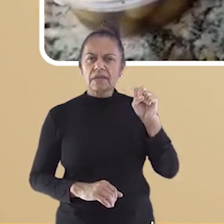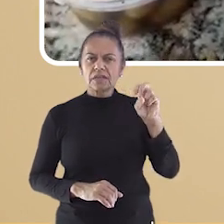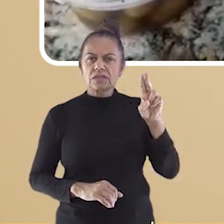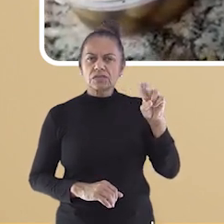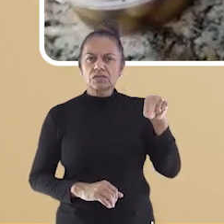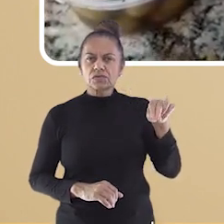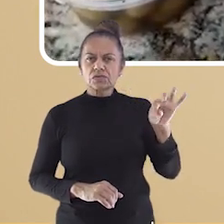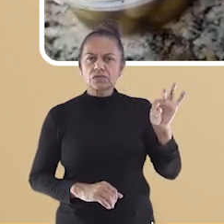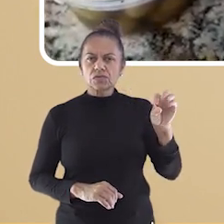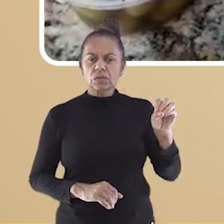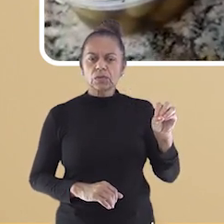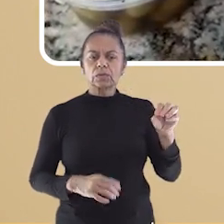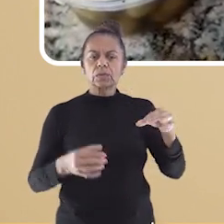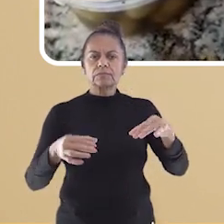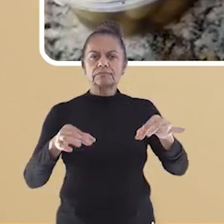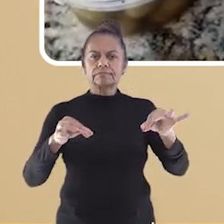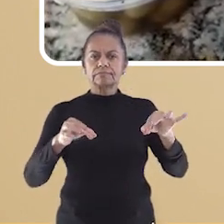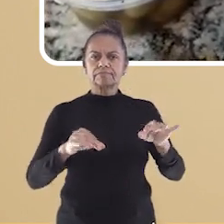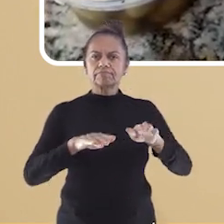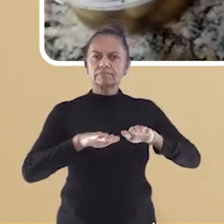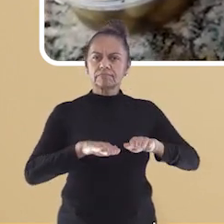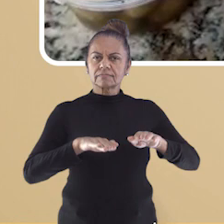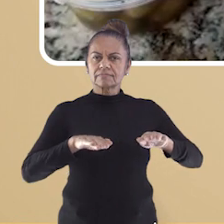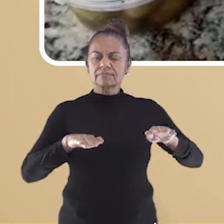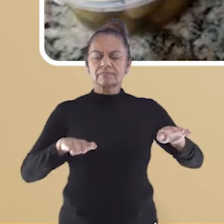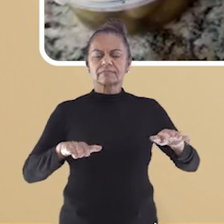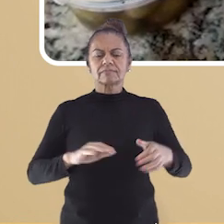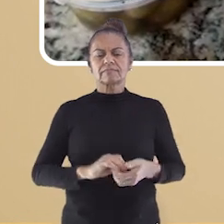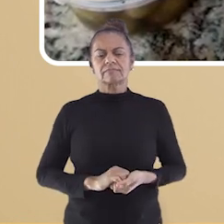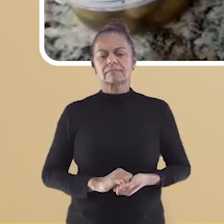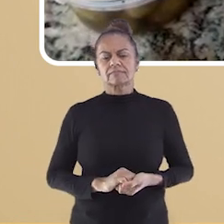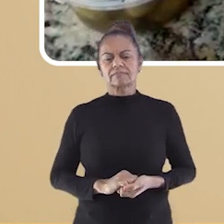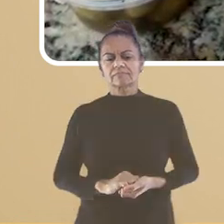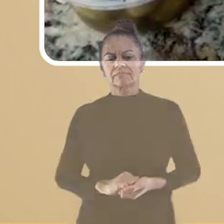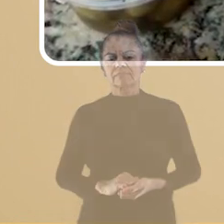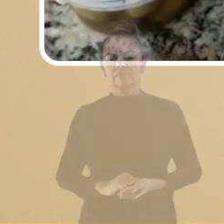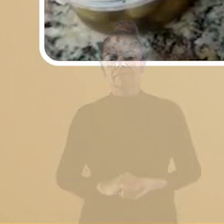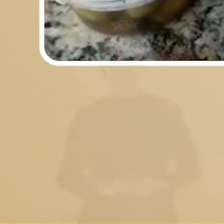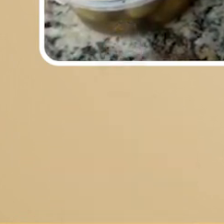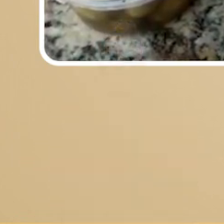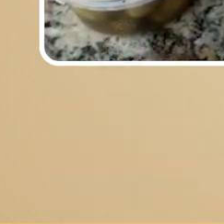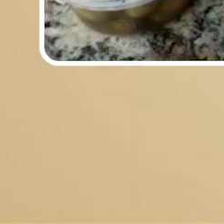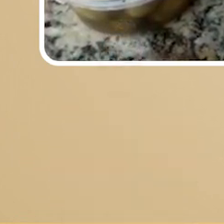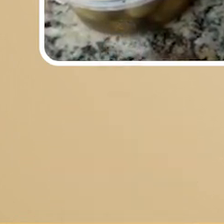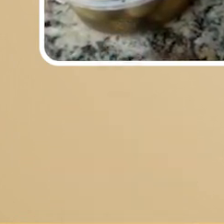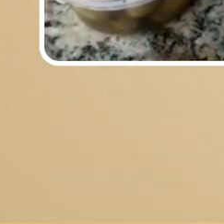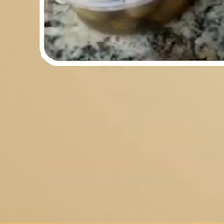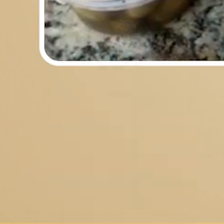vamos forrar ele todo com presunto agora.